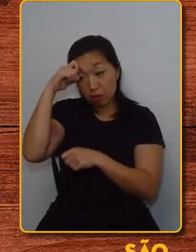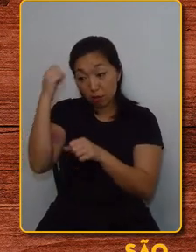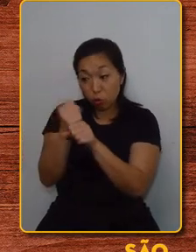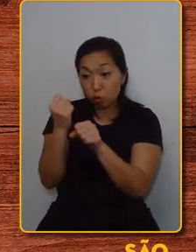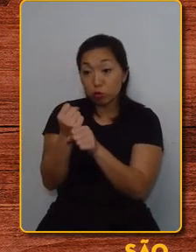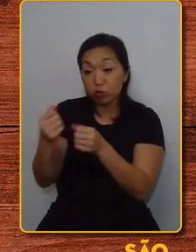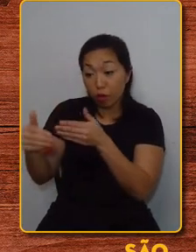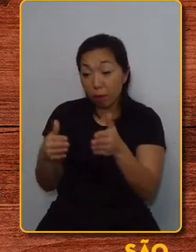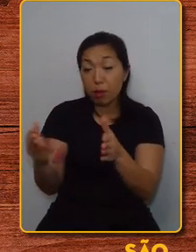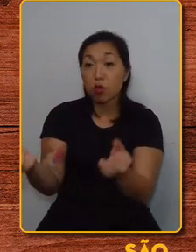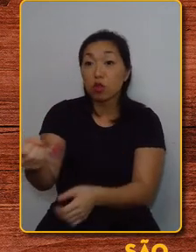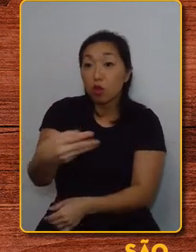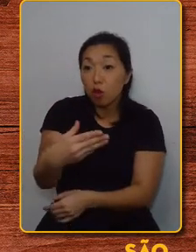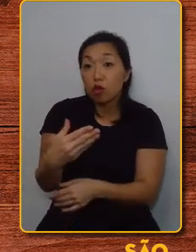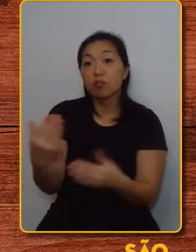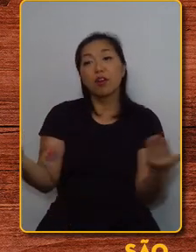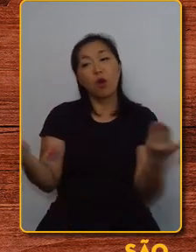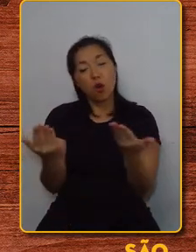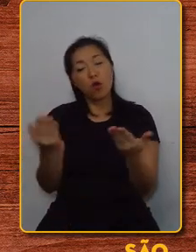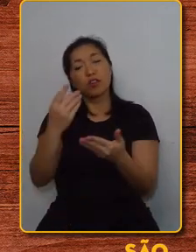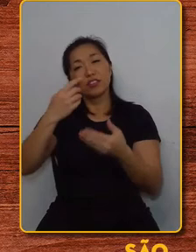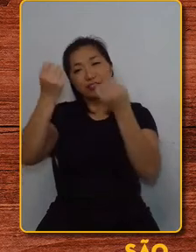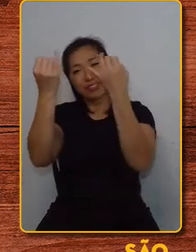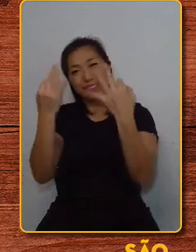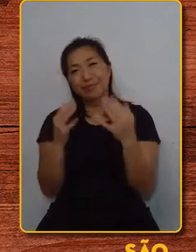partilhamos aqui. Muito obrigada.